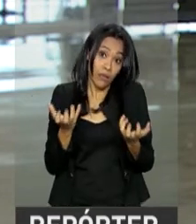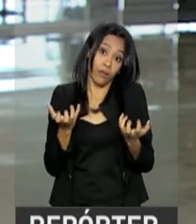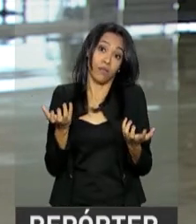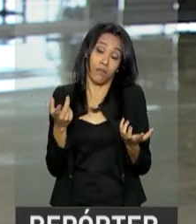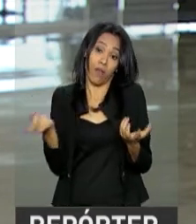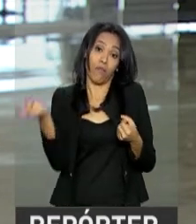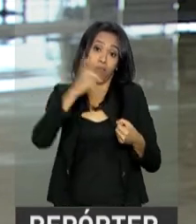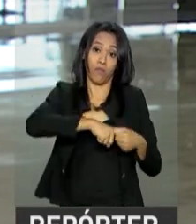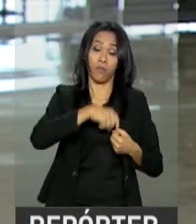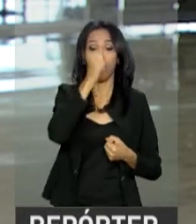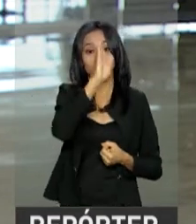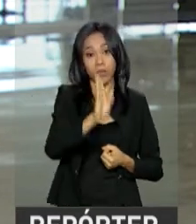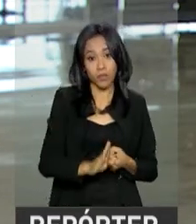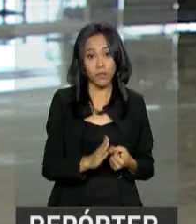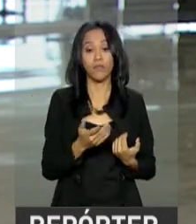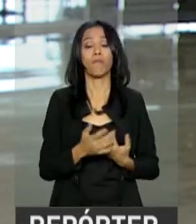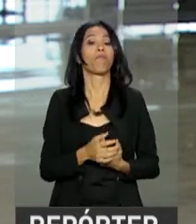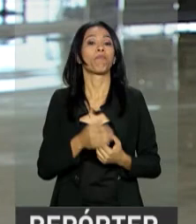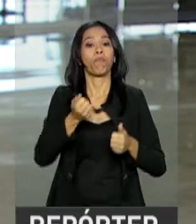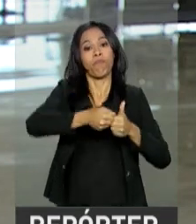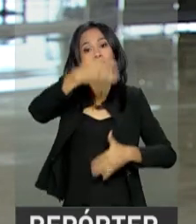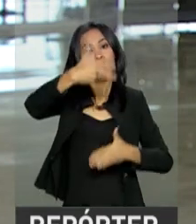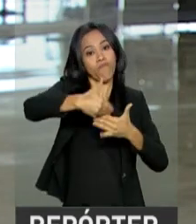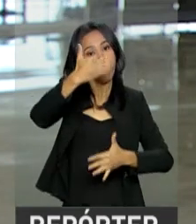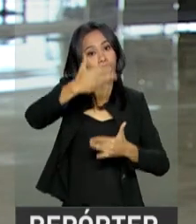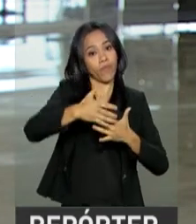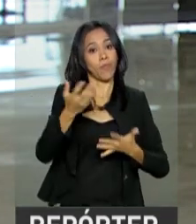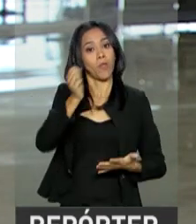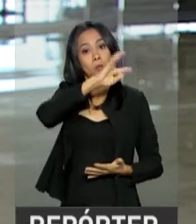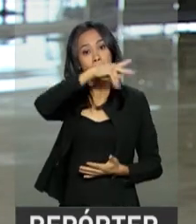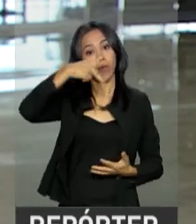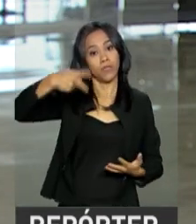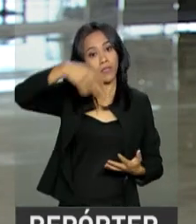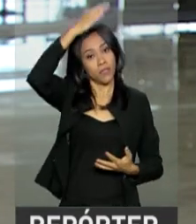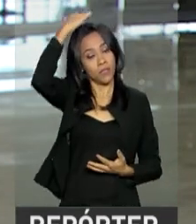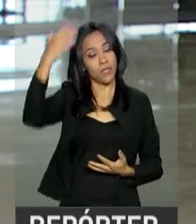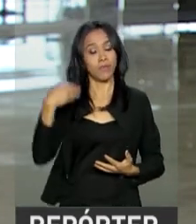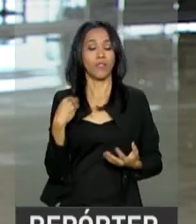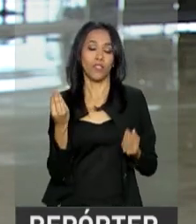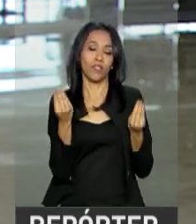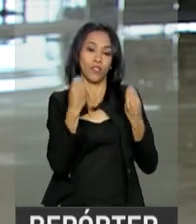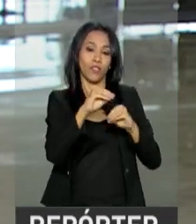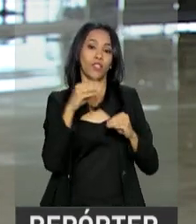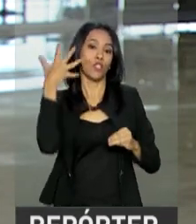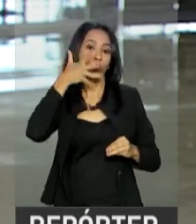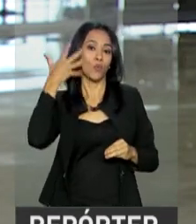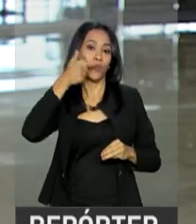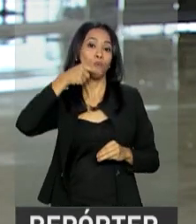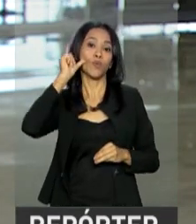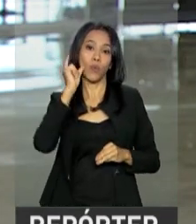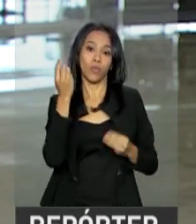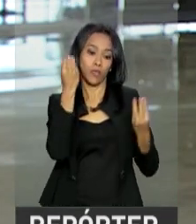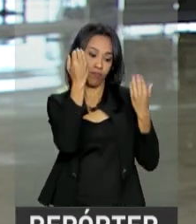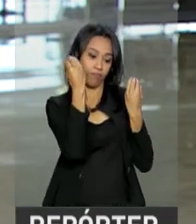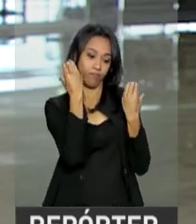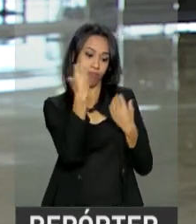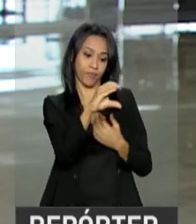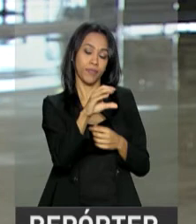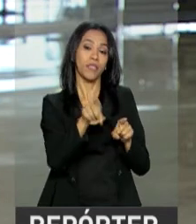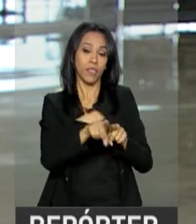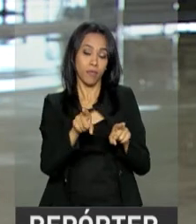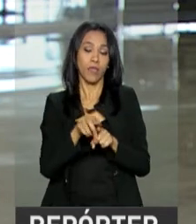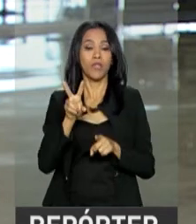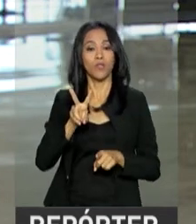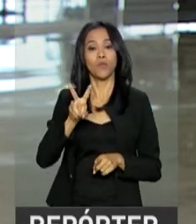retornar ao país pelas redes sociais ele divulgou em um trecho do discurso dele de ontem e também um trecho do discurso do vice-presidente